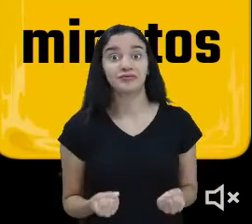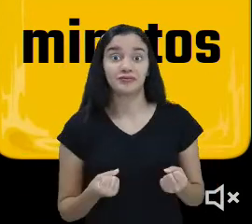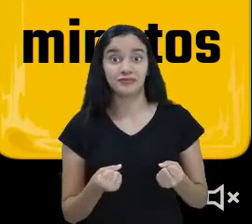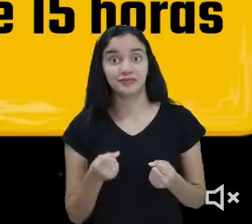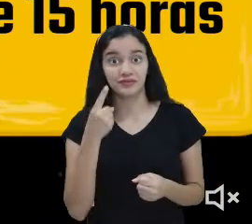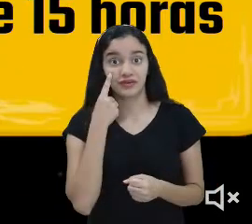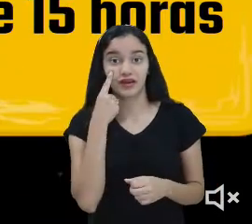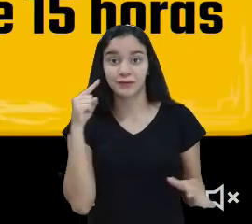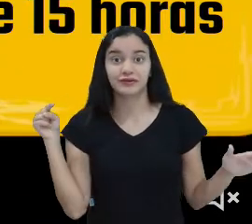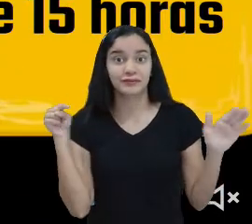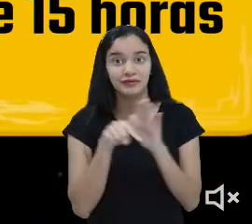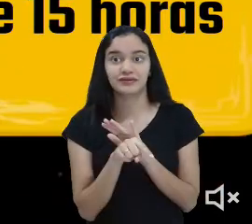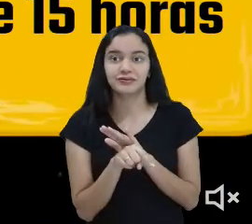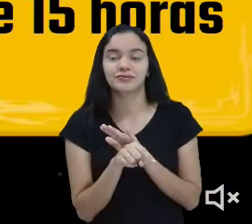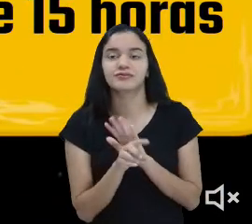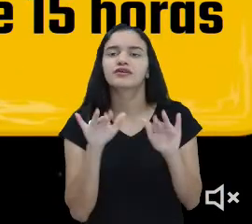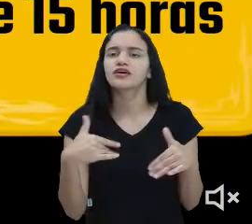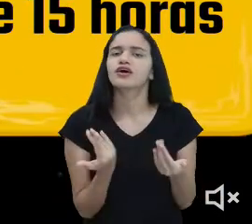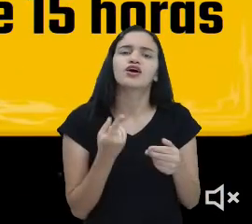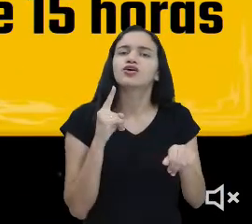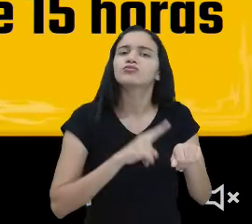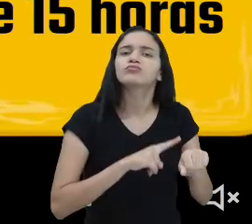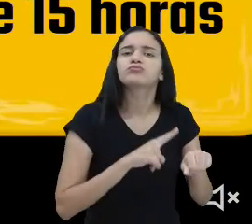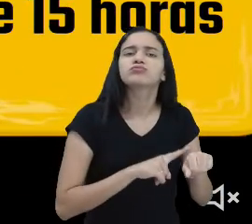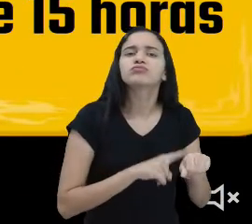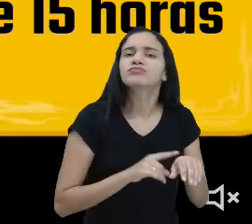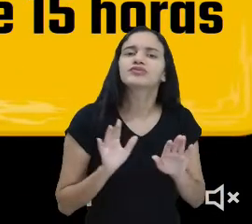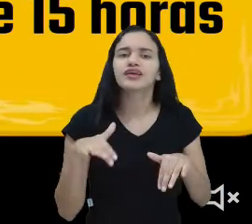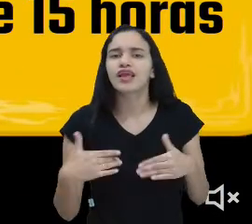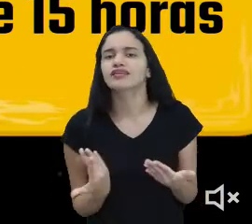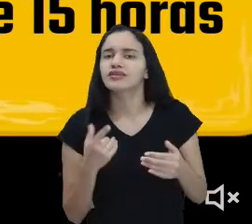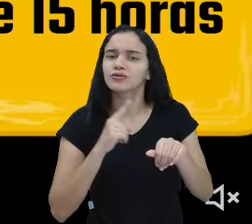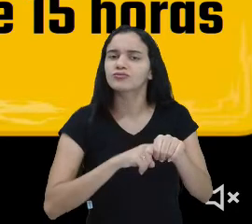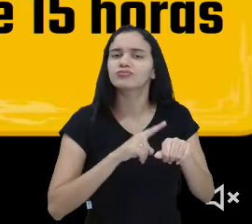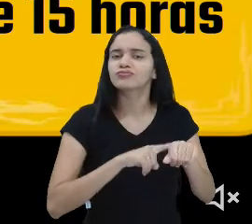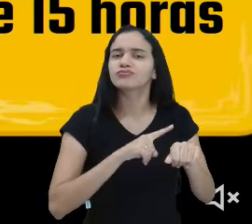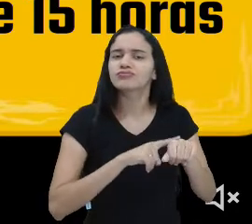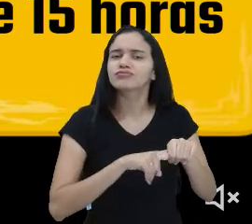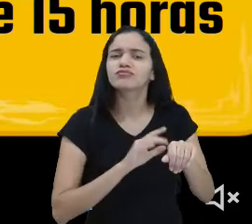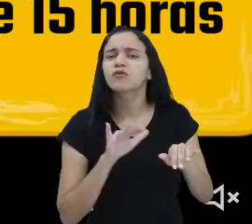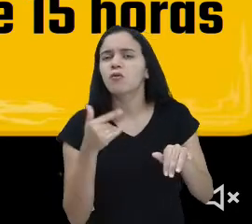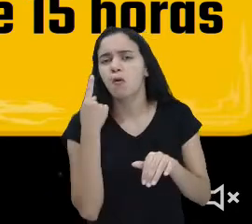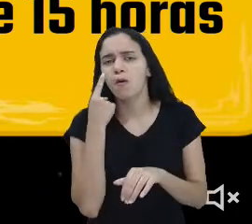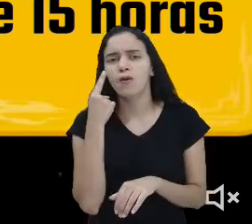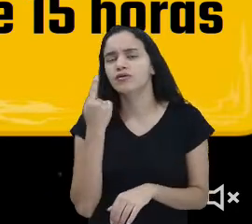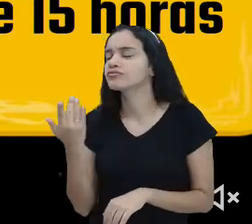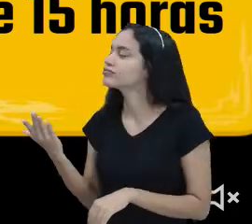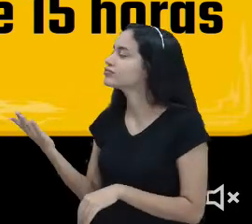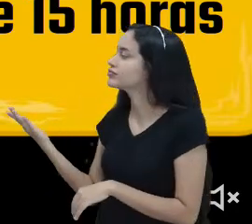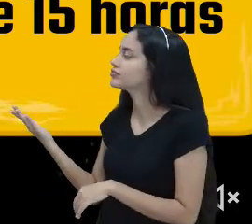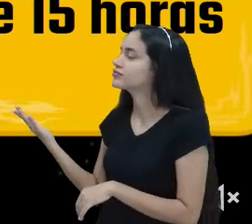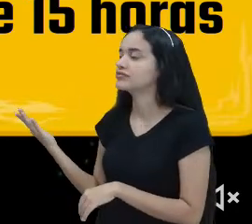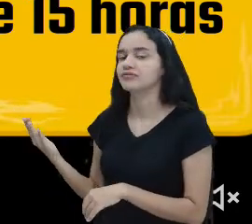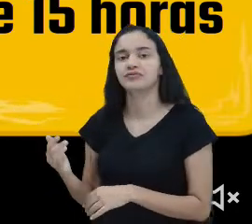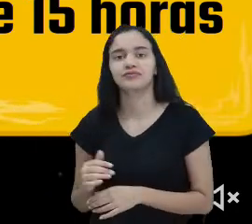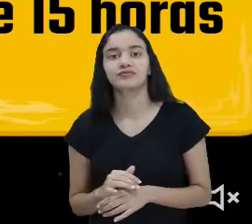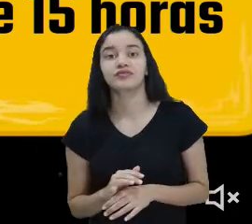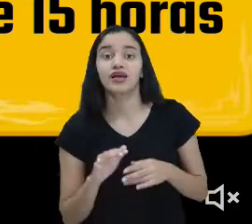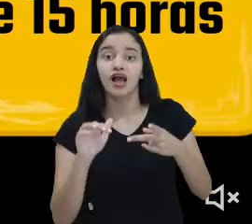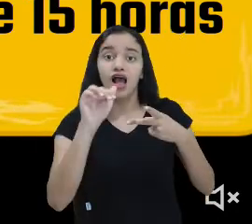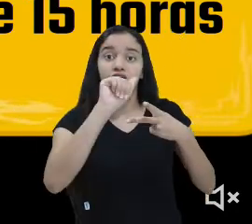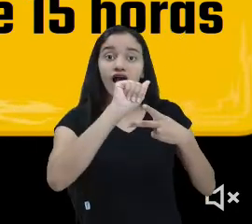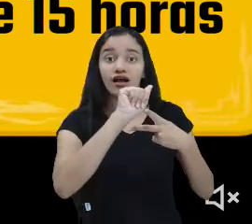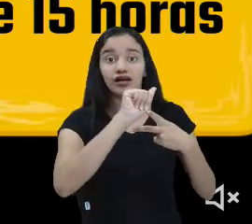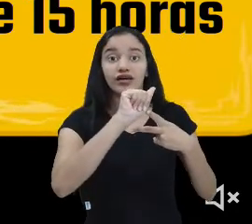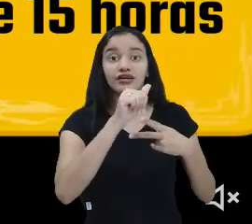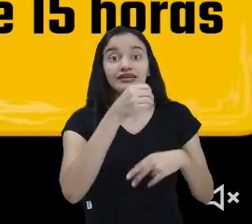mais uma pergunta. Que horas são? E aí, está marcando no relógio. Que horas está marcando nesse relógio digital? Na letra A tem